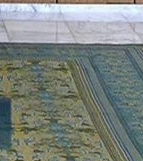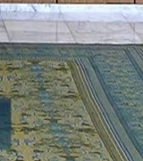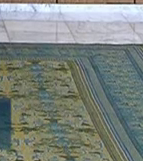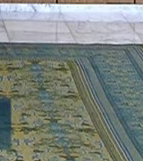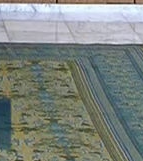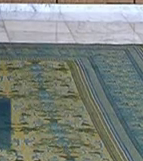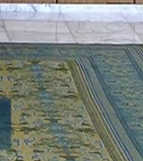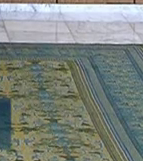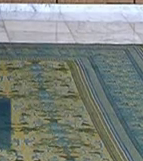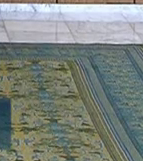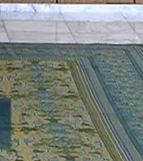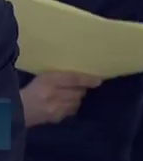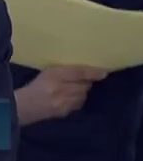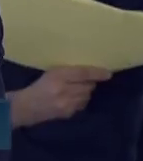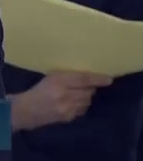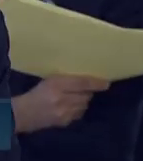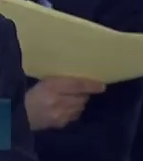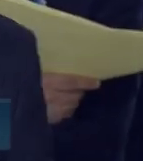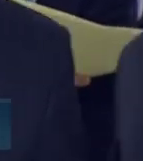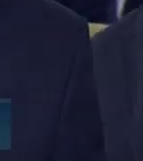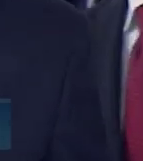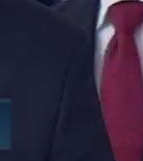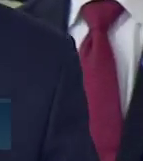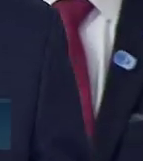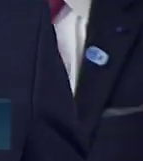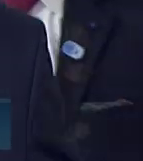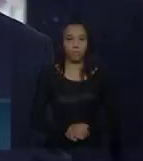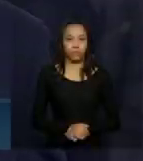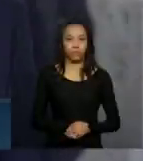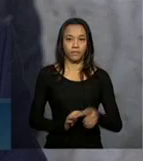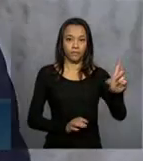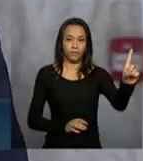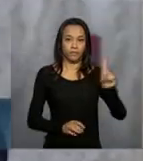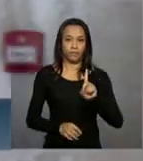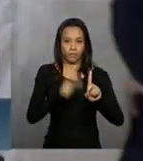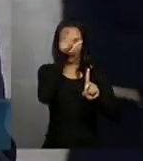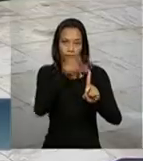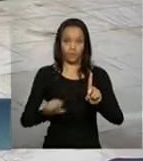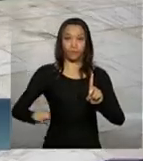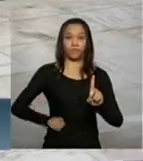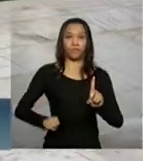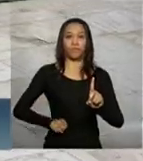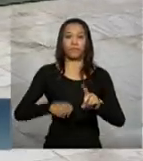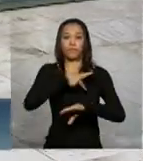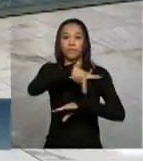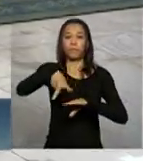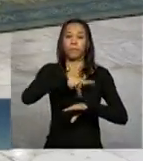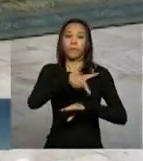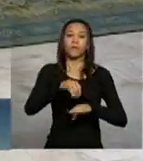O embaixador da República da Índia, Sunil Kumar Lal.